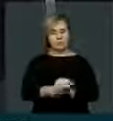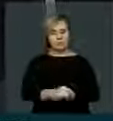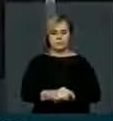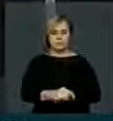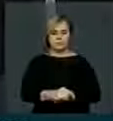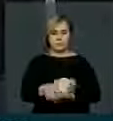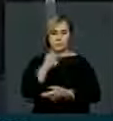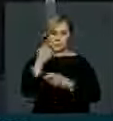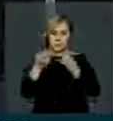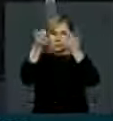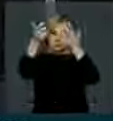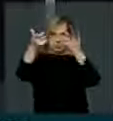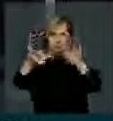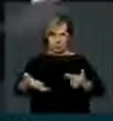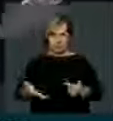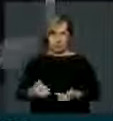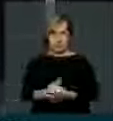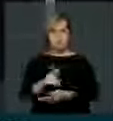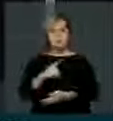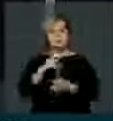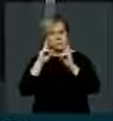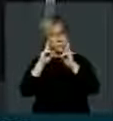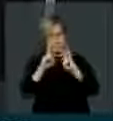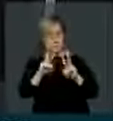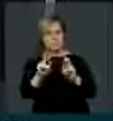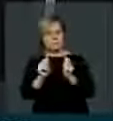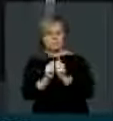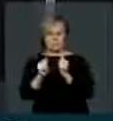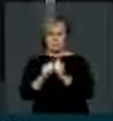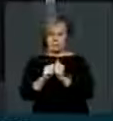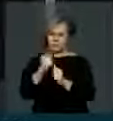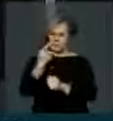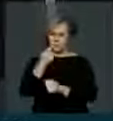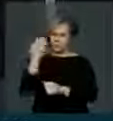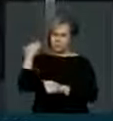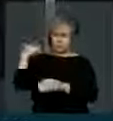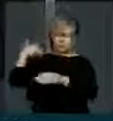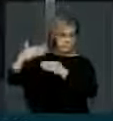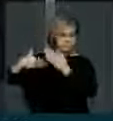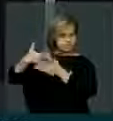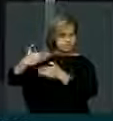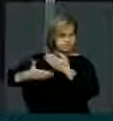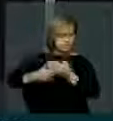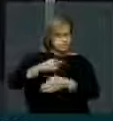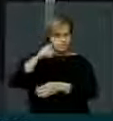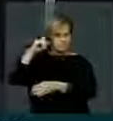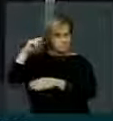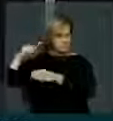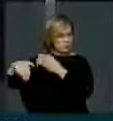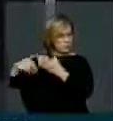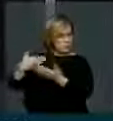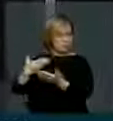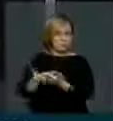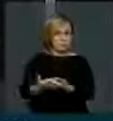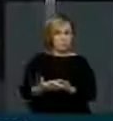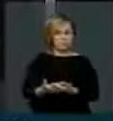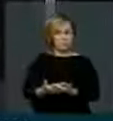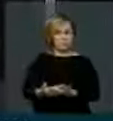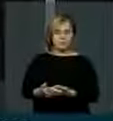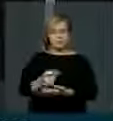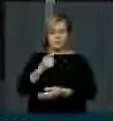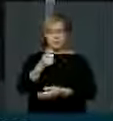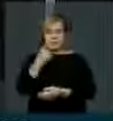fazer um esclarecimento nós temos acompanhado aí nos últimos dias principalmente não é na última na